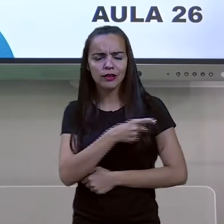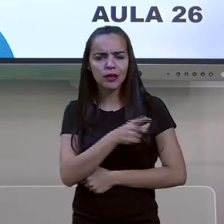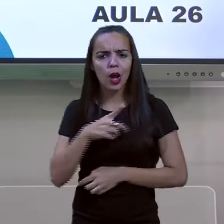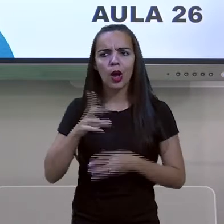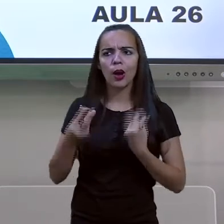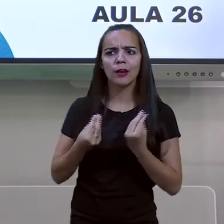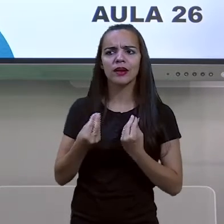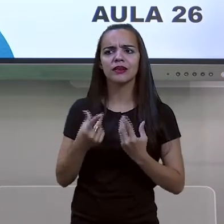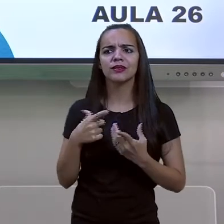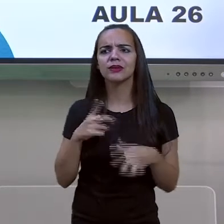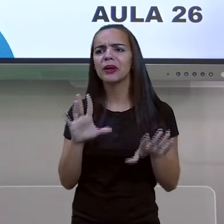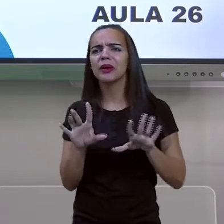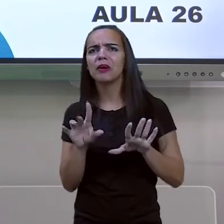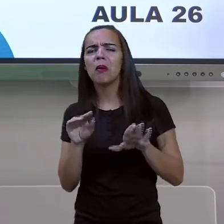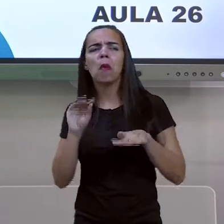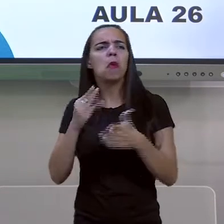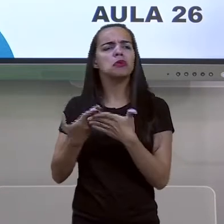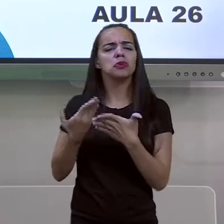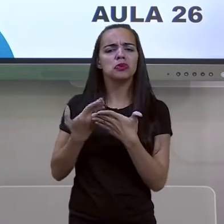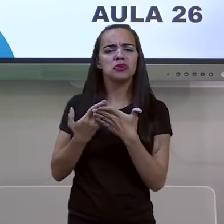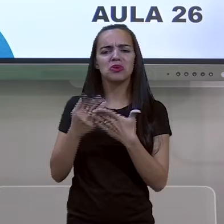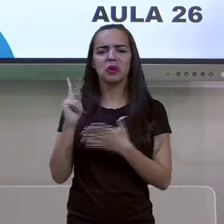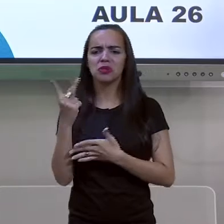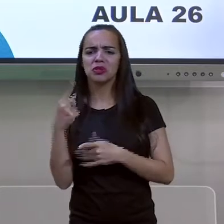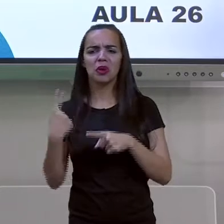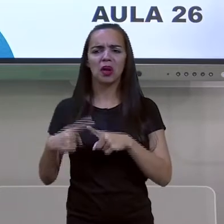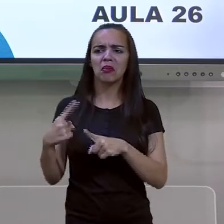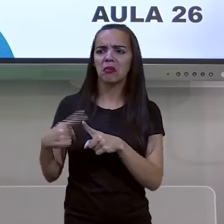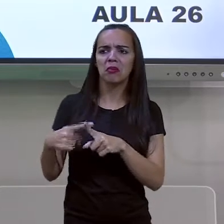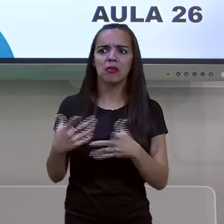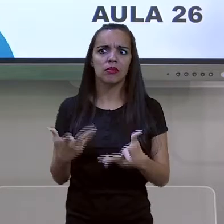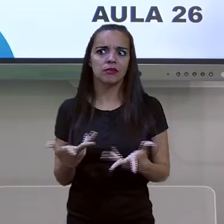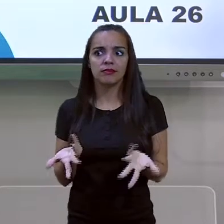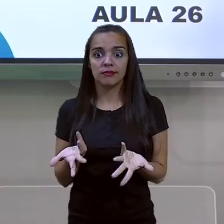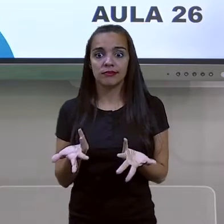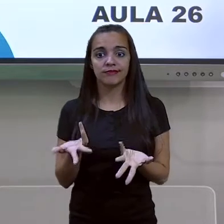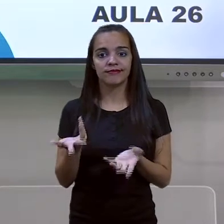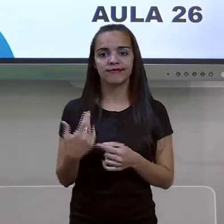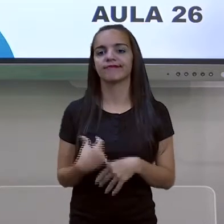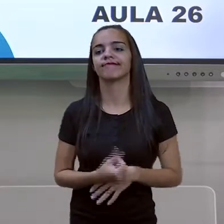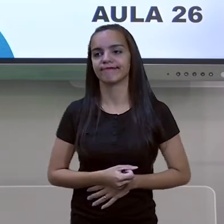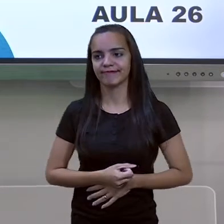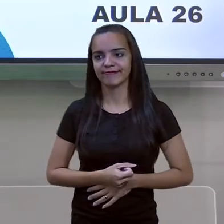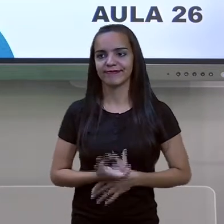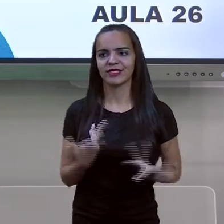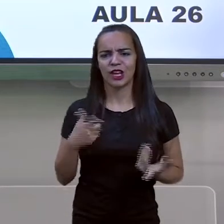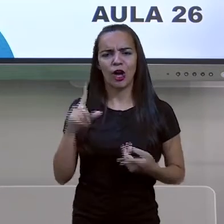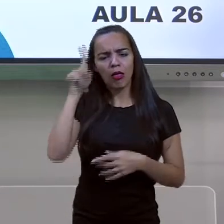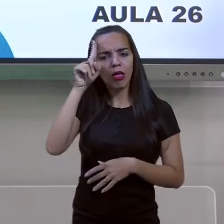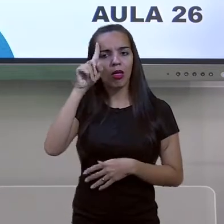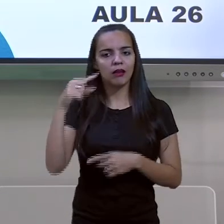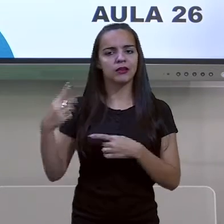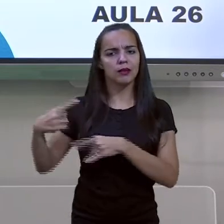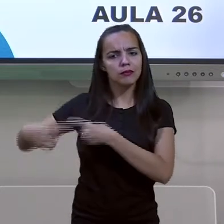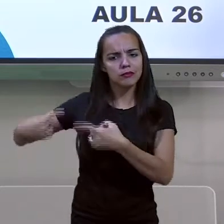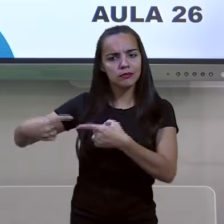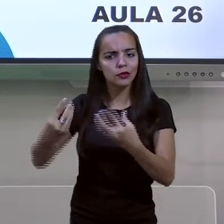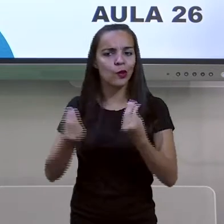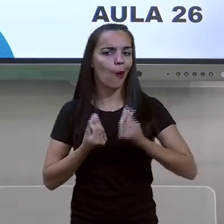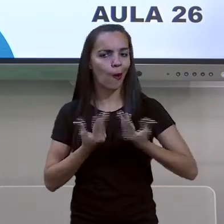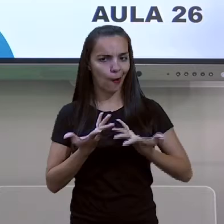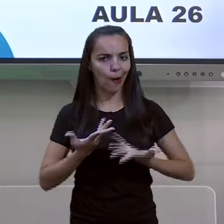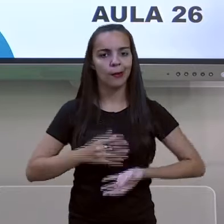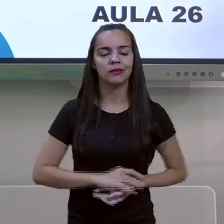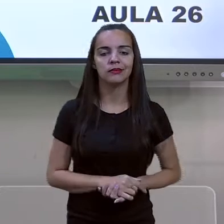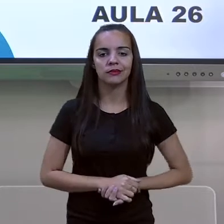história? Por que estudamos história ou vemos história no nosso dia a dia? Vamos compreender